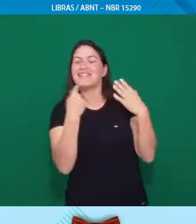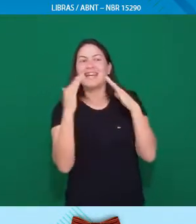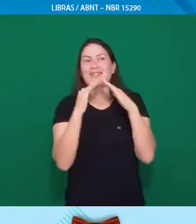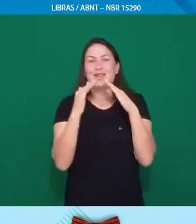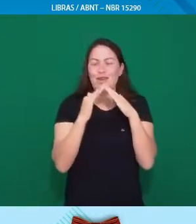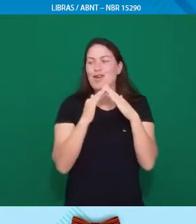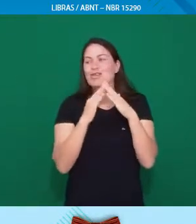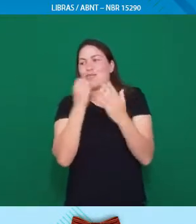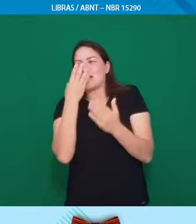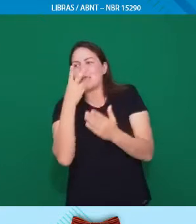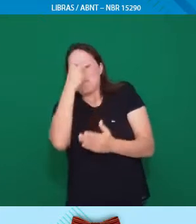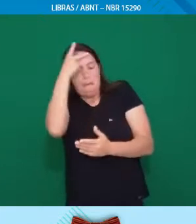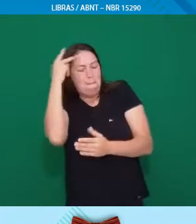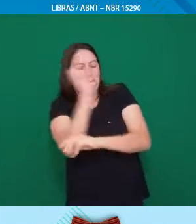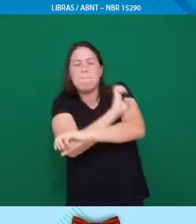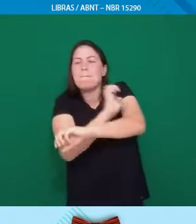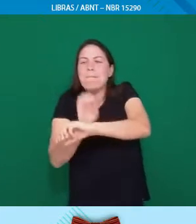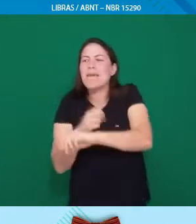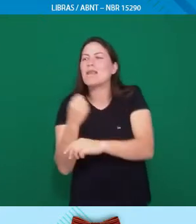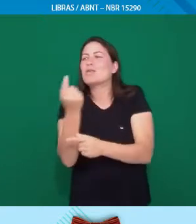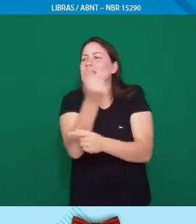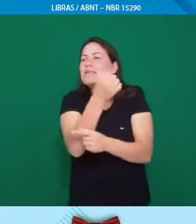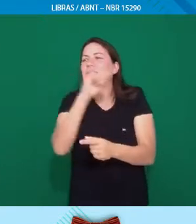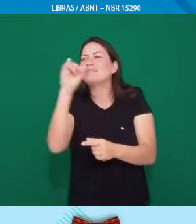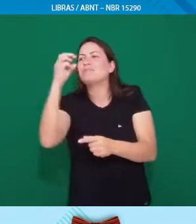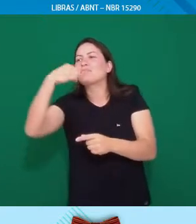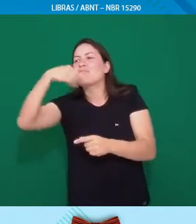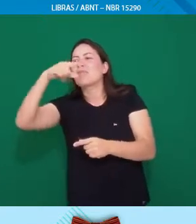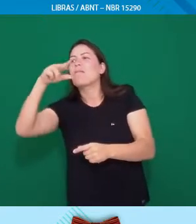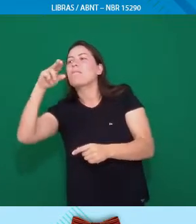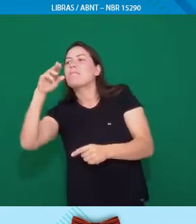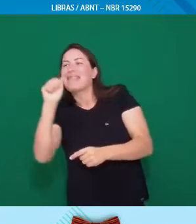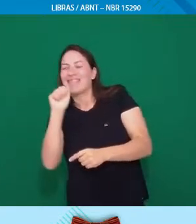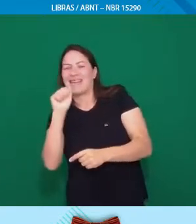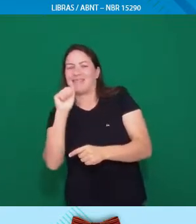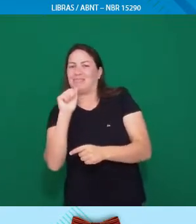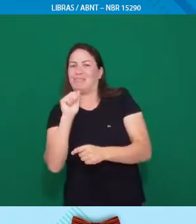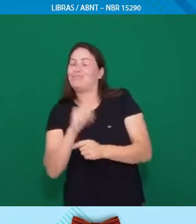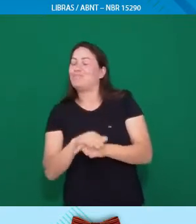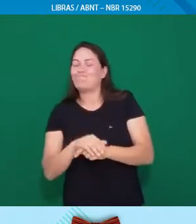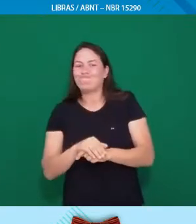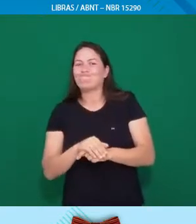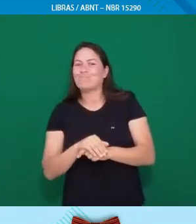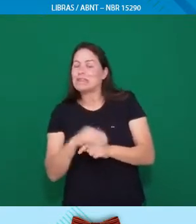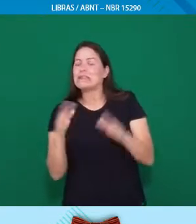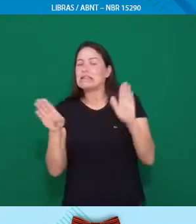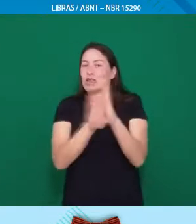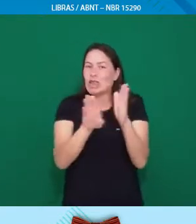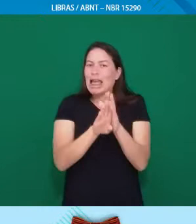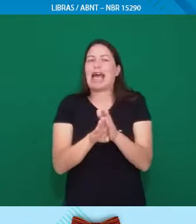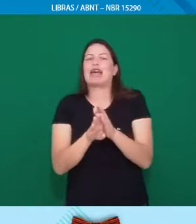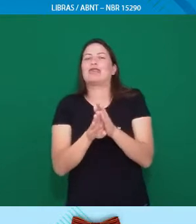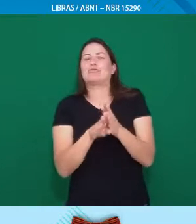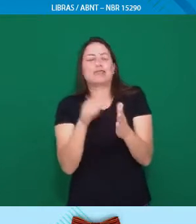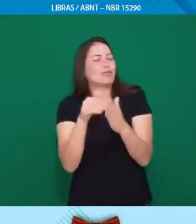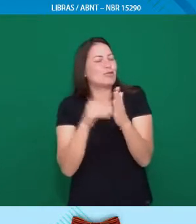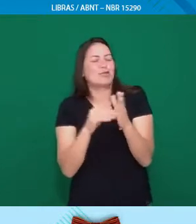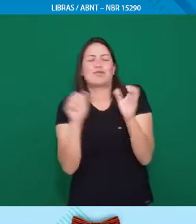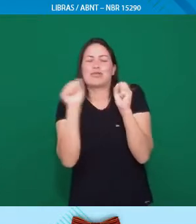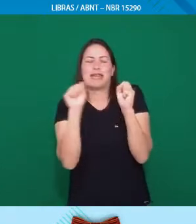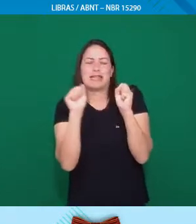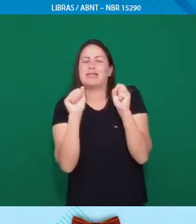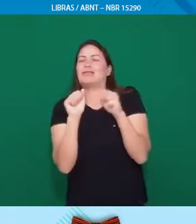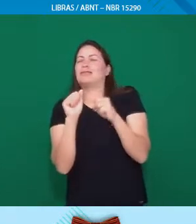casa aqui é nossa é uma casa bem Todas as emendas impositivas nossos vereadores e se passaram por lá são muito bem